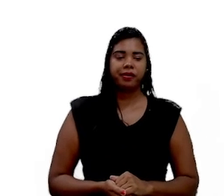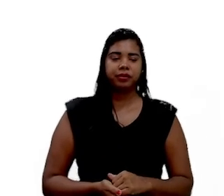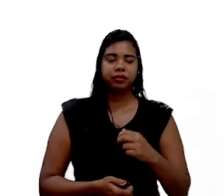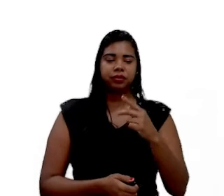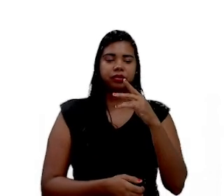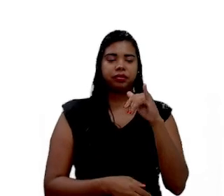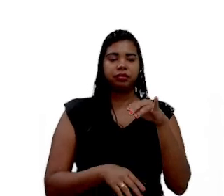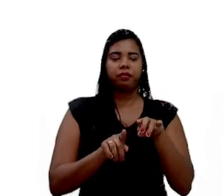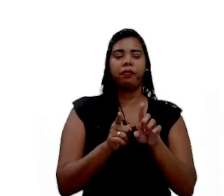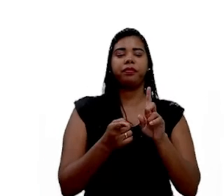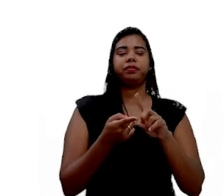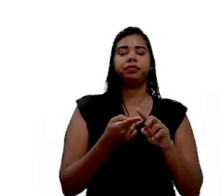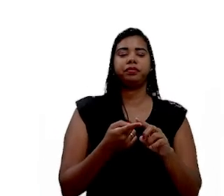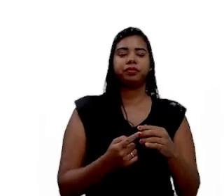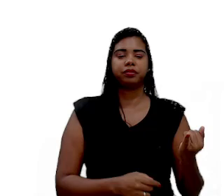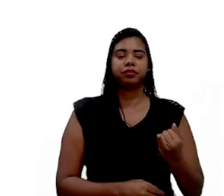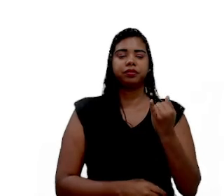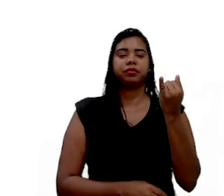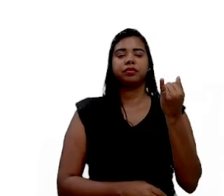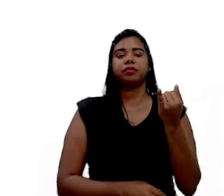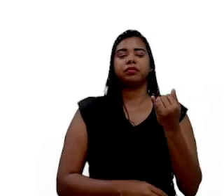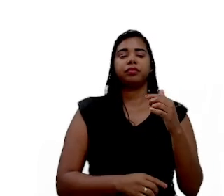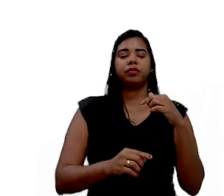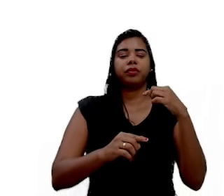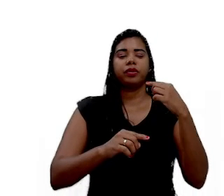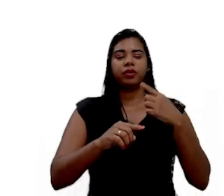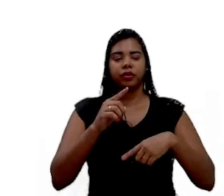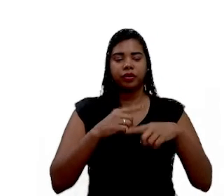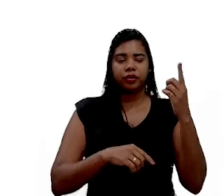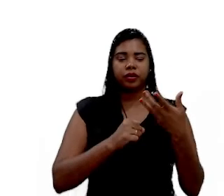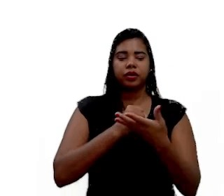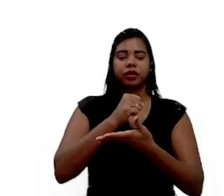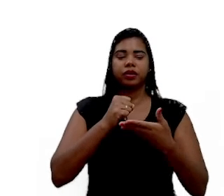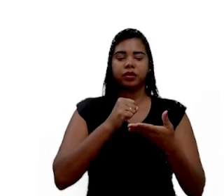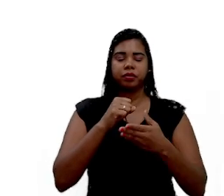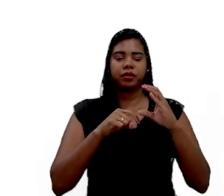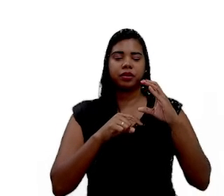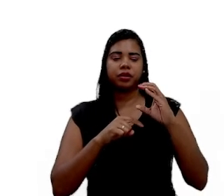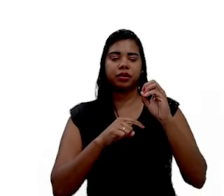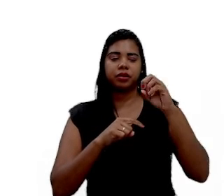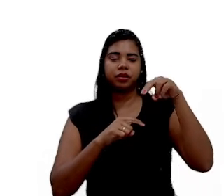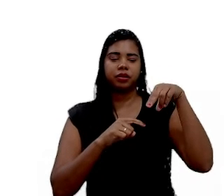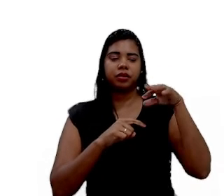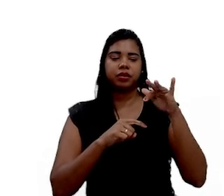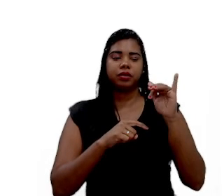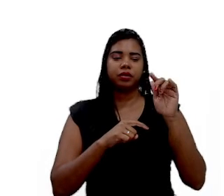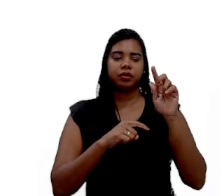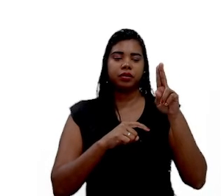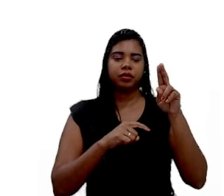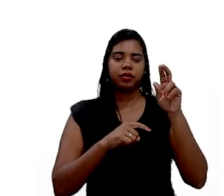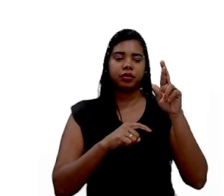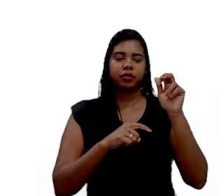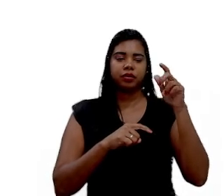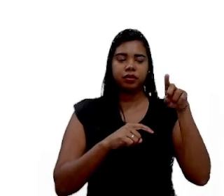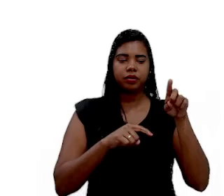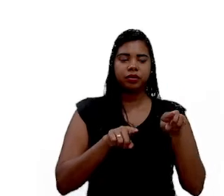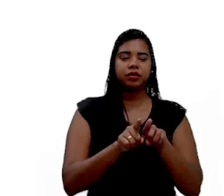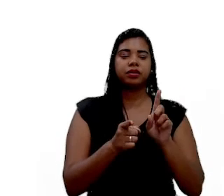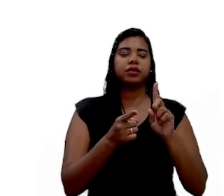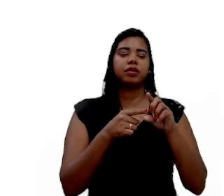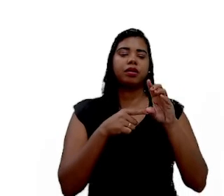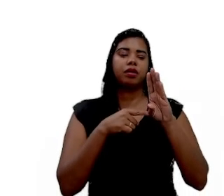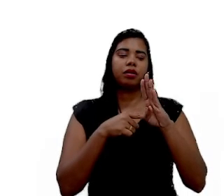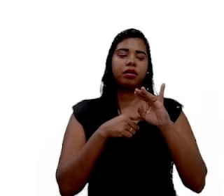é a configuração informando que já tem os templates na base. Depois, na terceira etapa, a gente vai fazer a configuração da